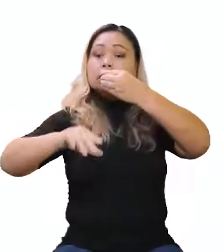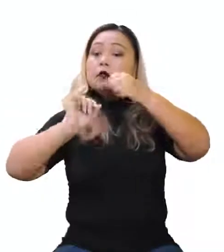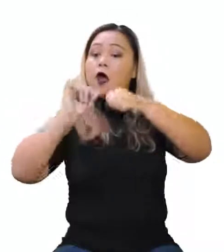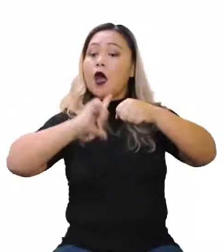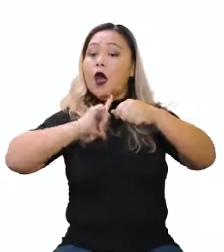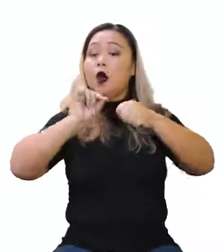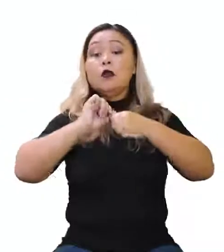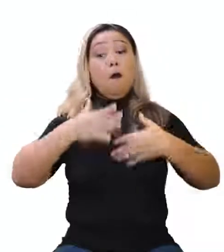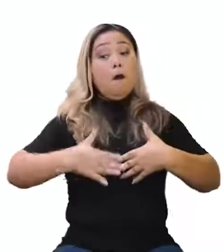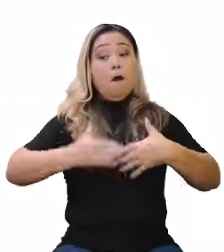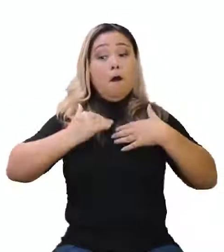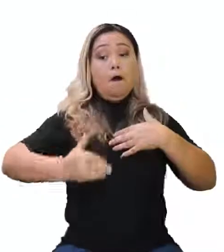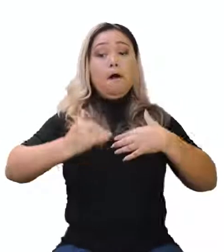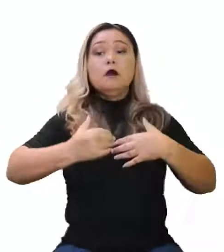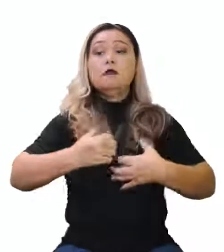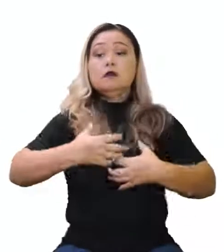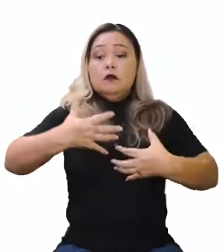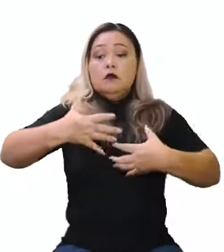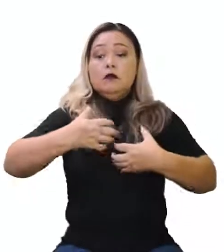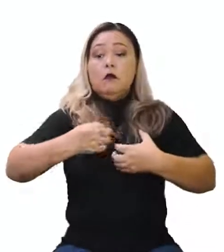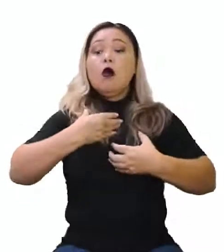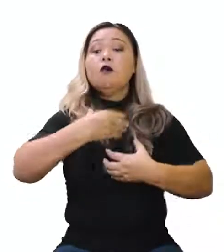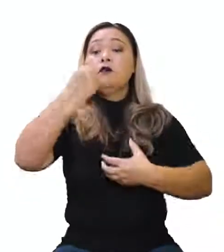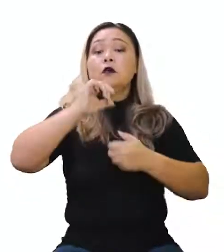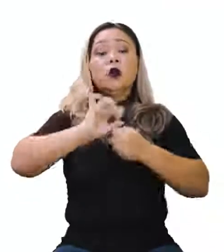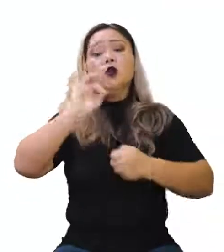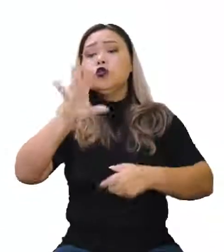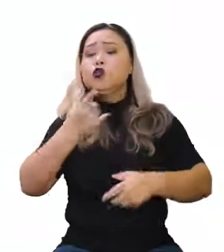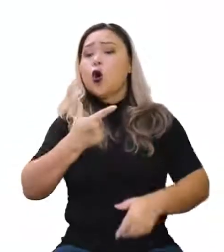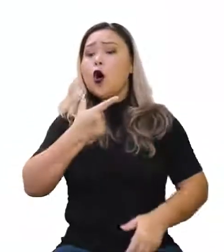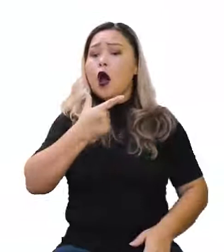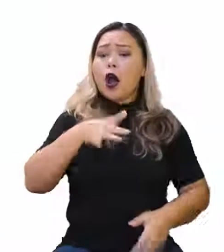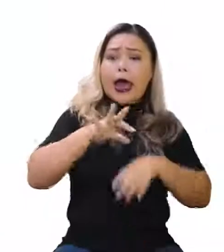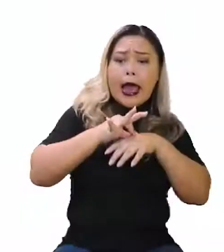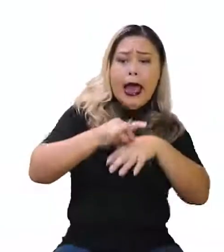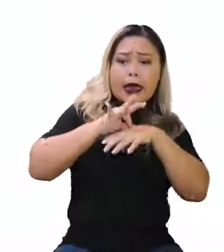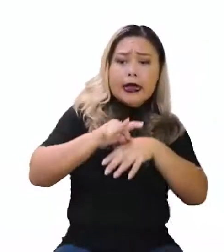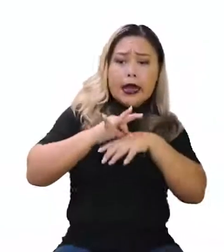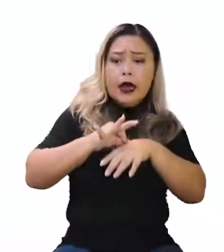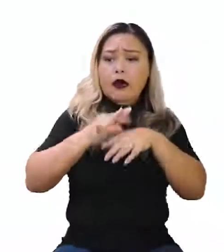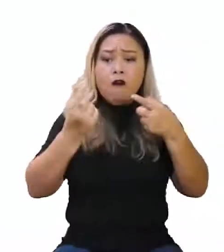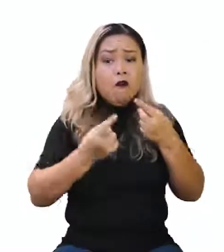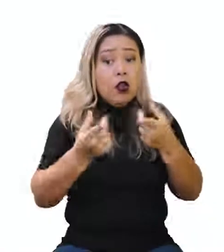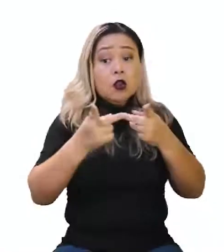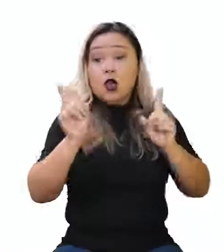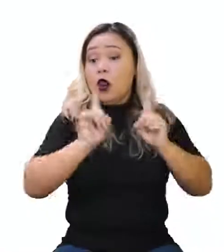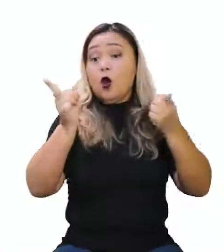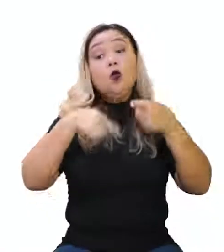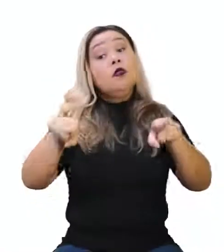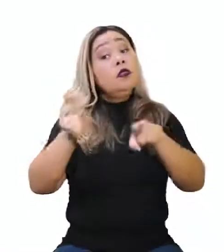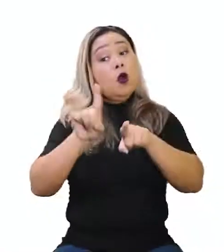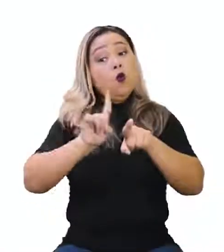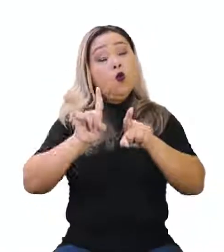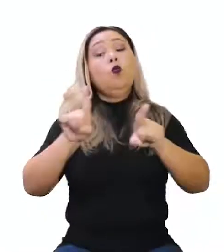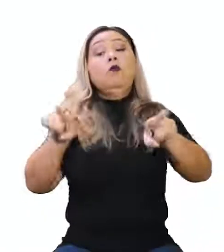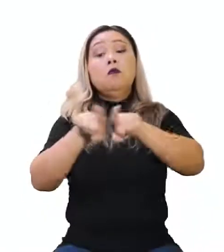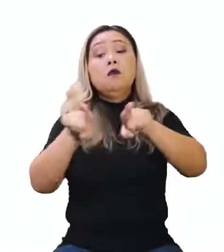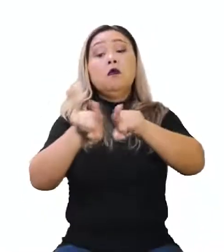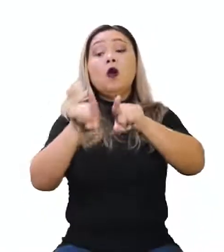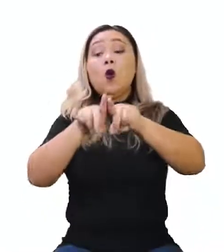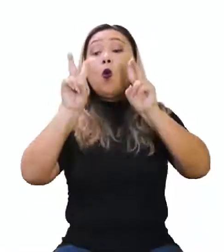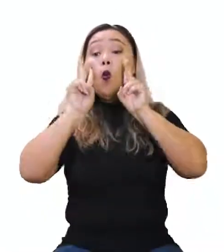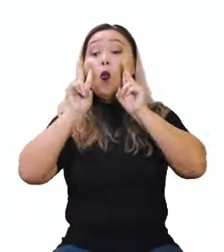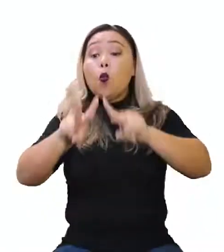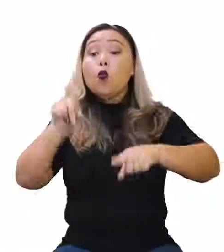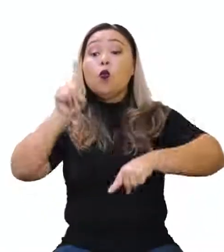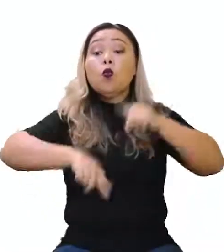produção, o peito. Tá? Mas, prof, sempre é só carne? Não. Também na criação do avestruz é visado o